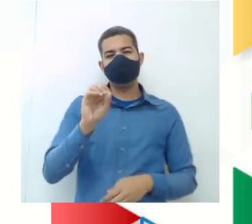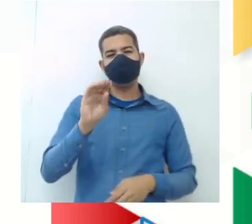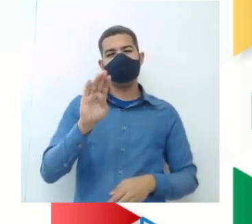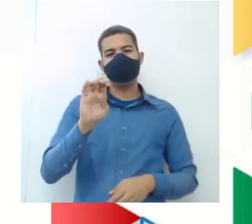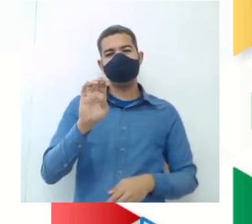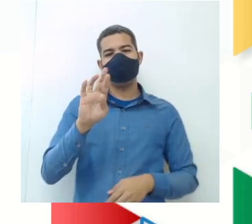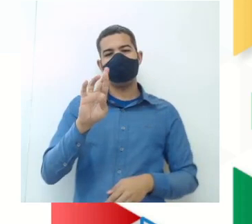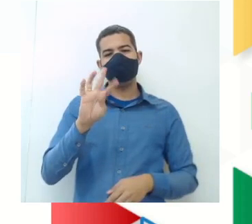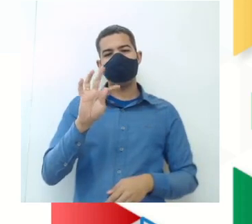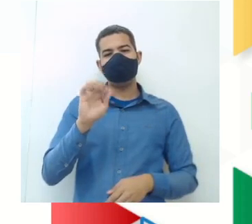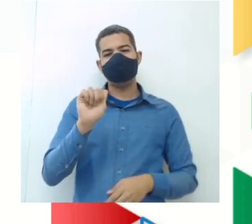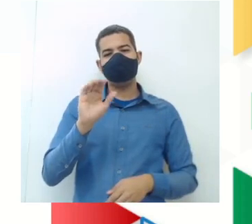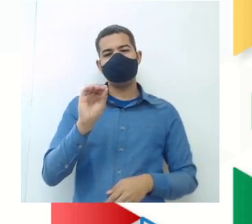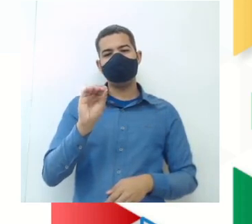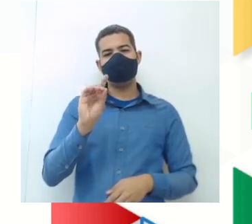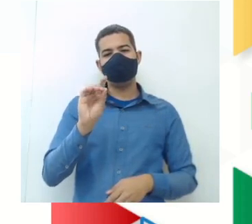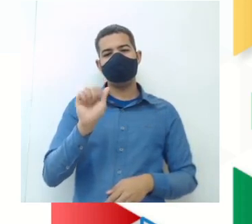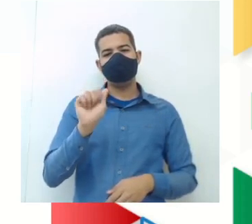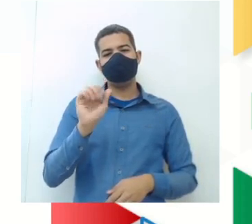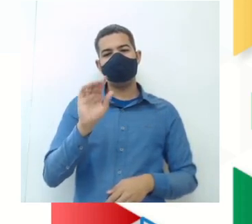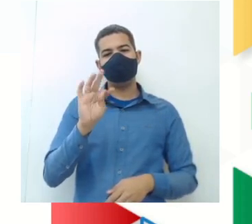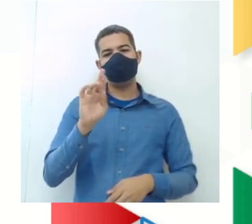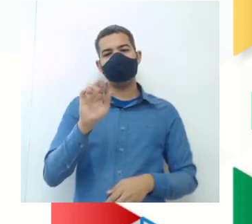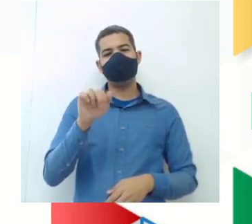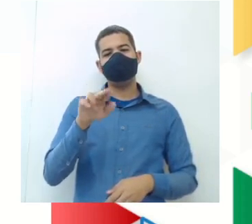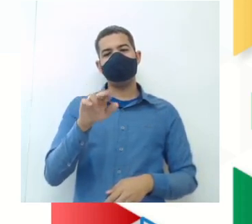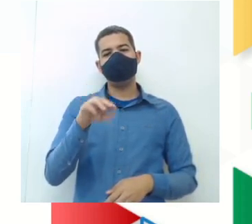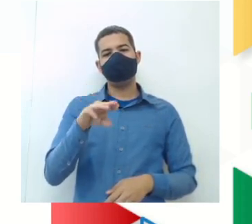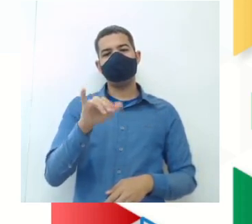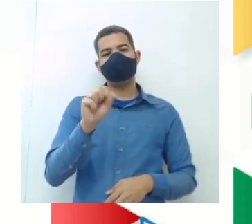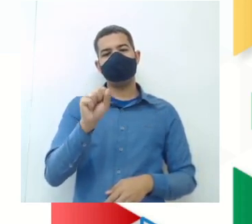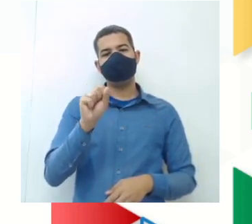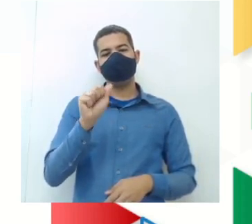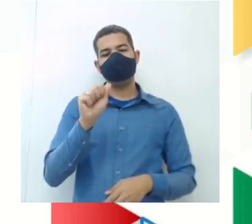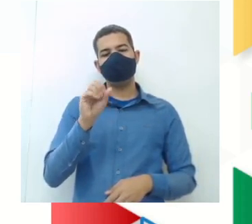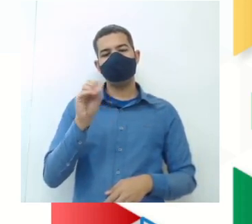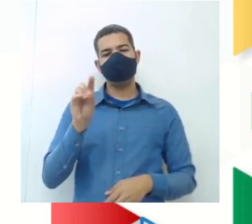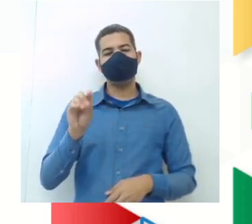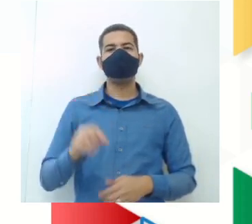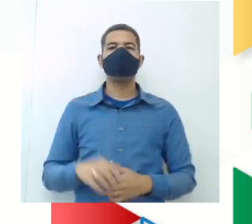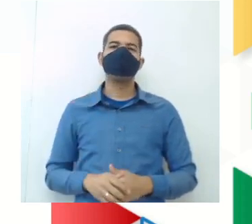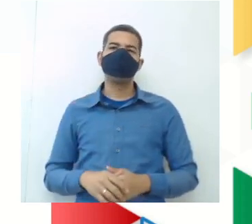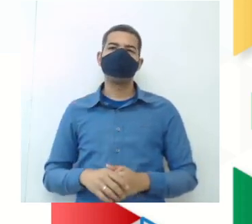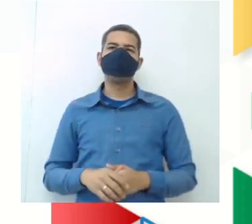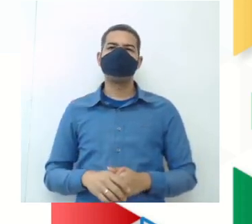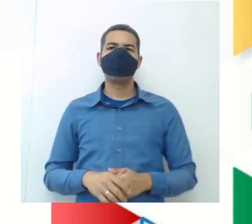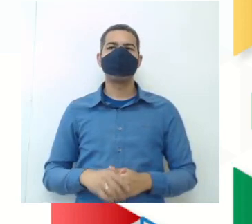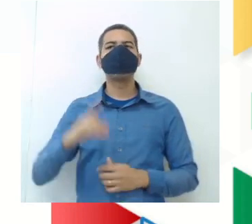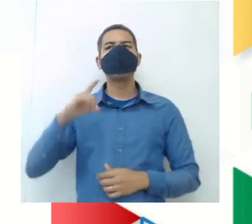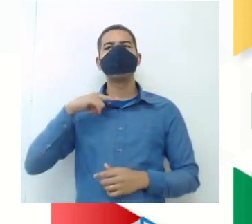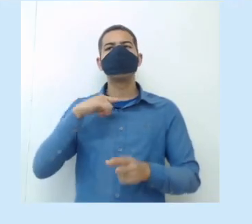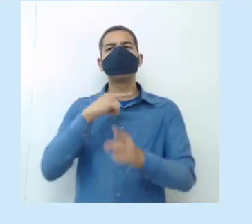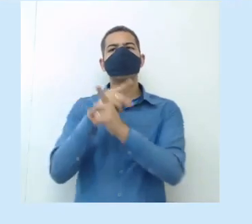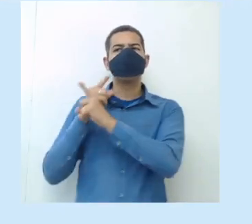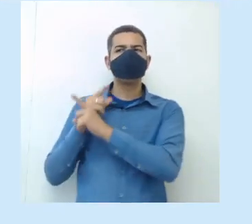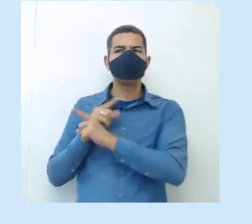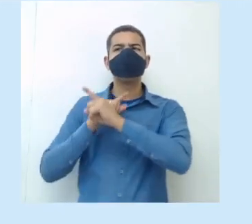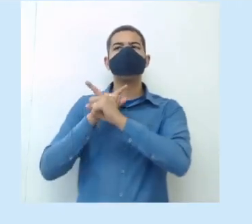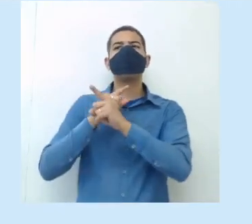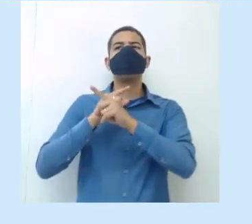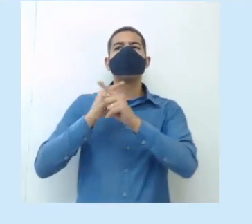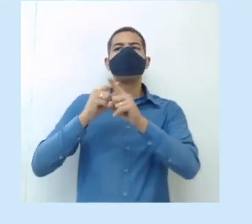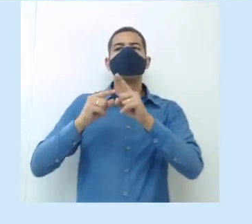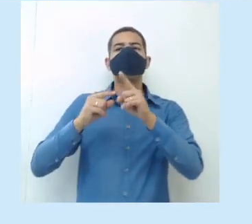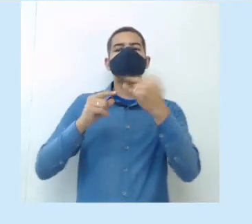sem acento. Bom, já vimos alguns exemplos em que o nível de carga de bateria, né, de diferentes aparelhos